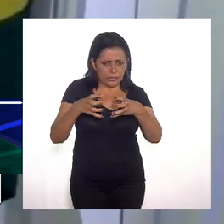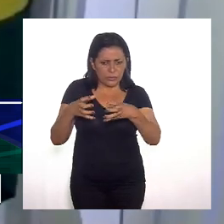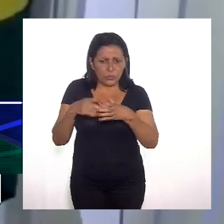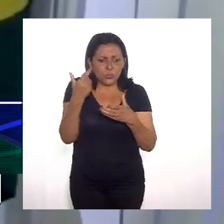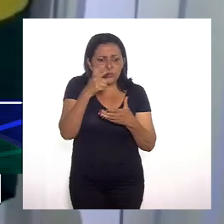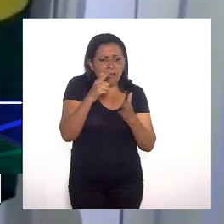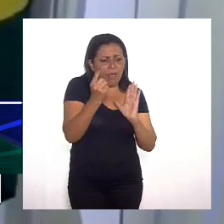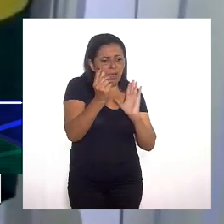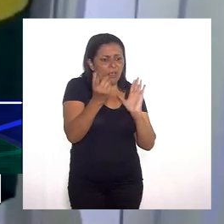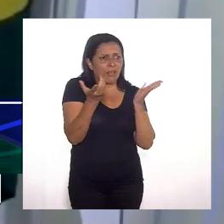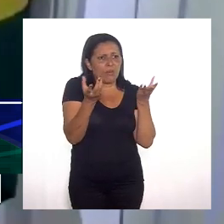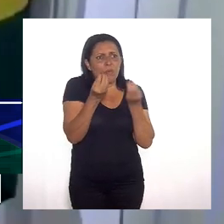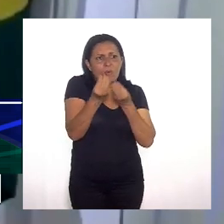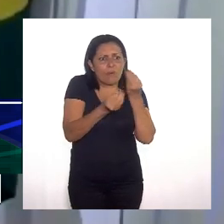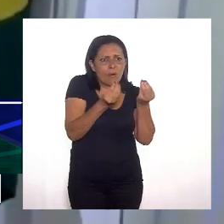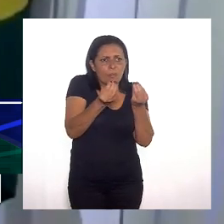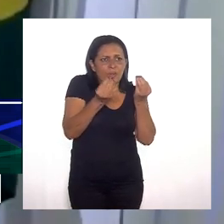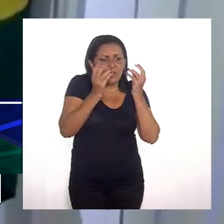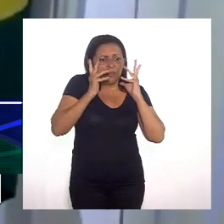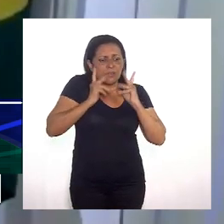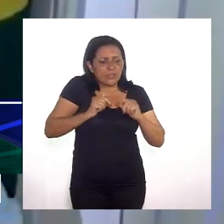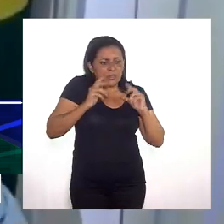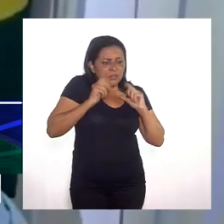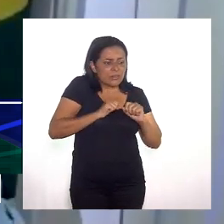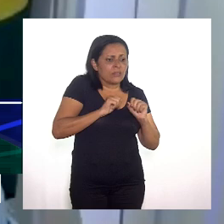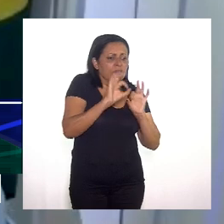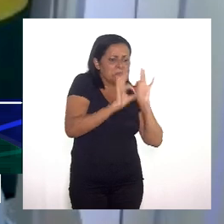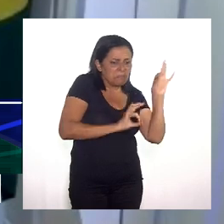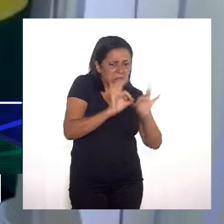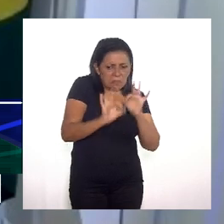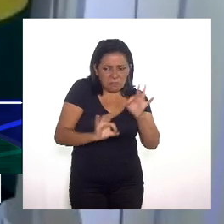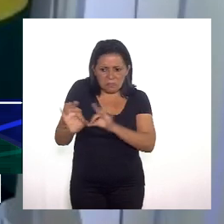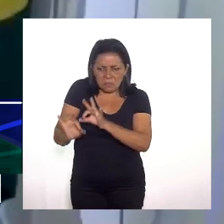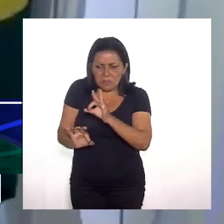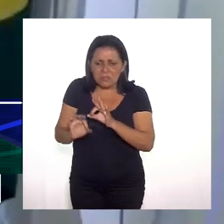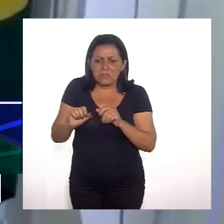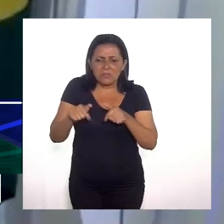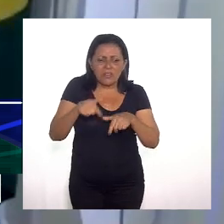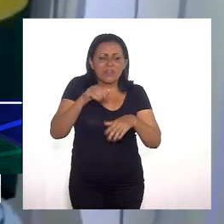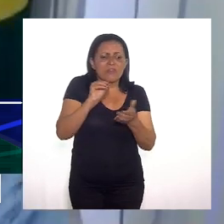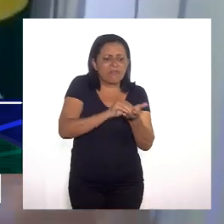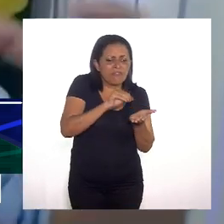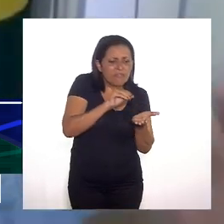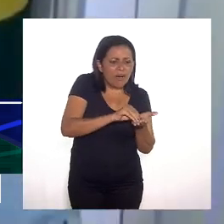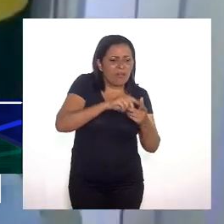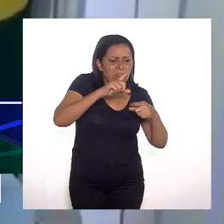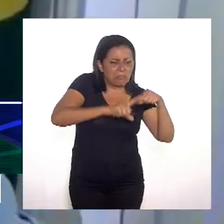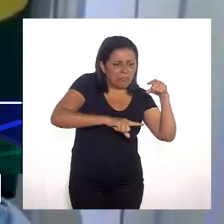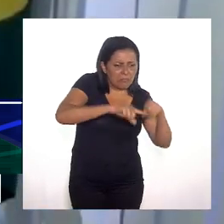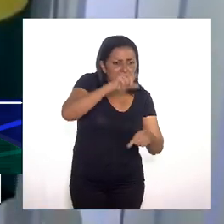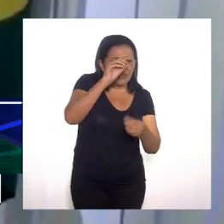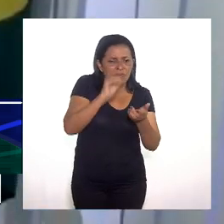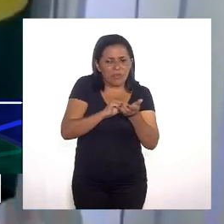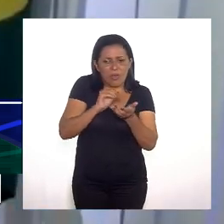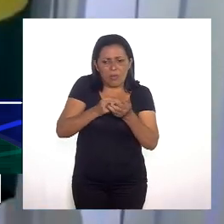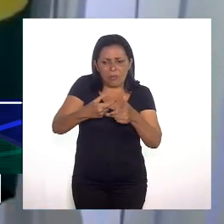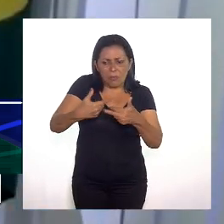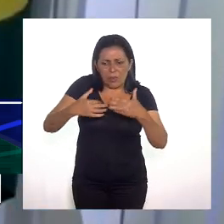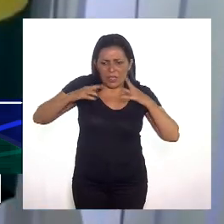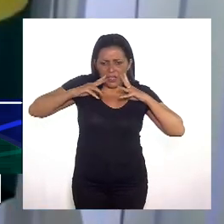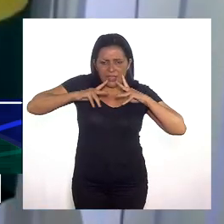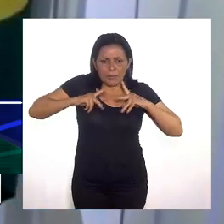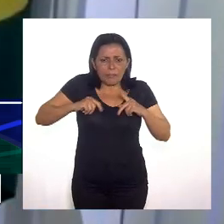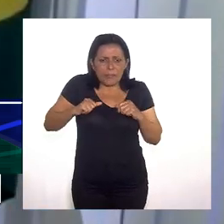de sanitização e de higienização das escolas, que funcionam com precariedade, com falta de efetivo, com falta de dispositivos de